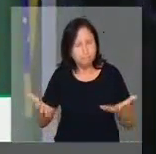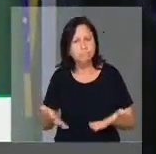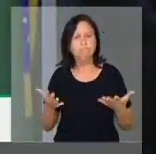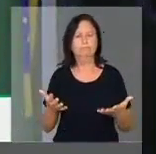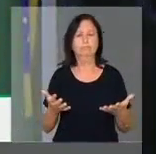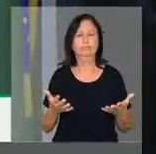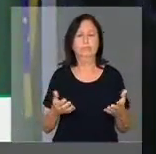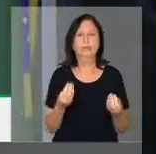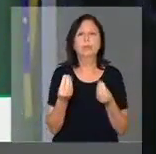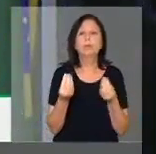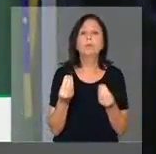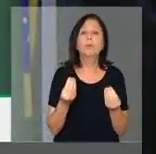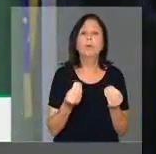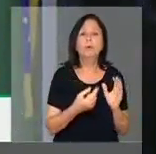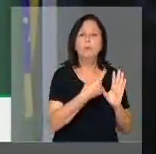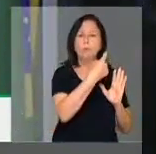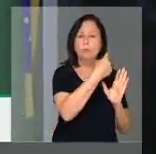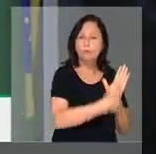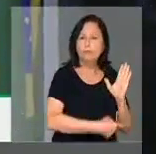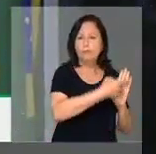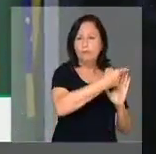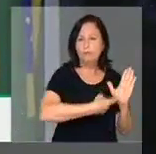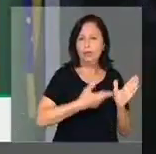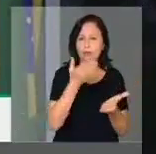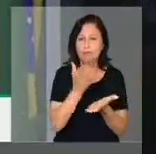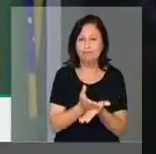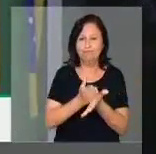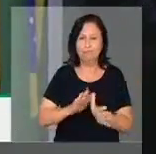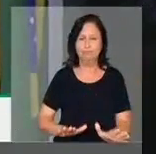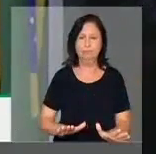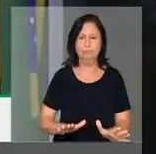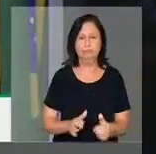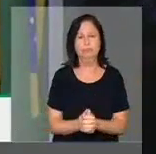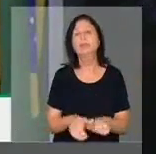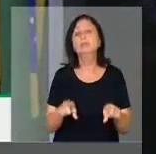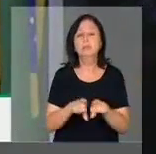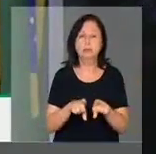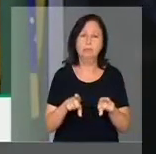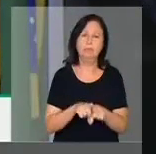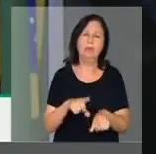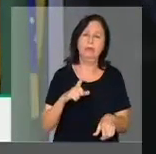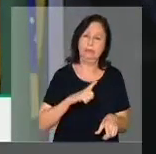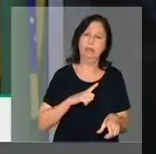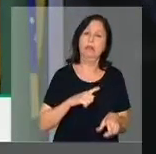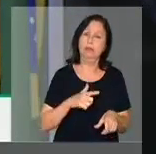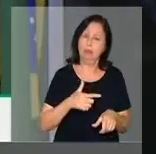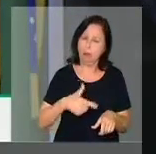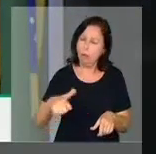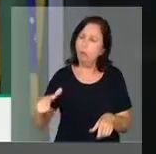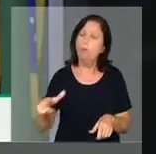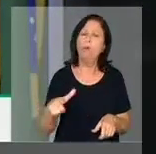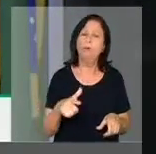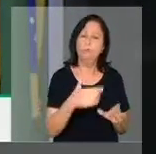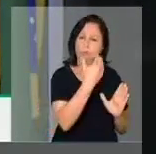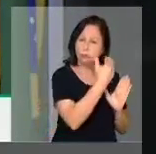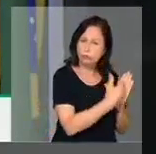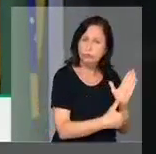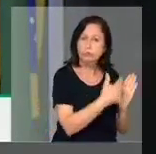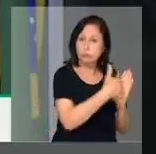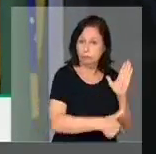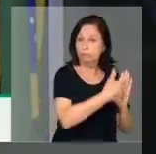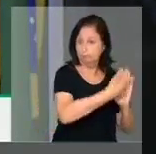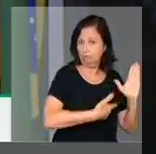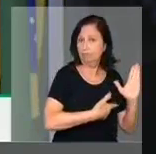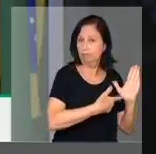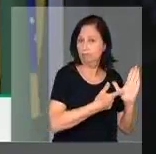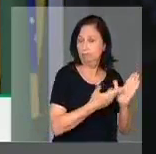derrubando o veto que está aí para ser derrubado. E há outros vetos também que devem ser derrubados. Mas a questão